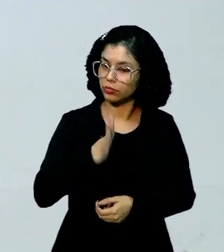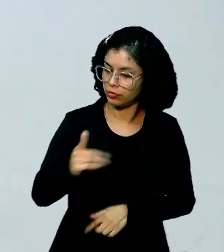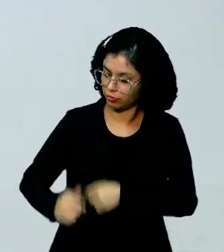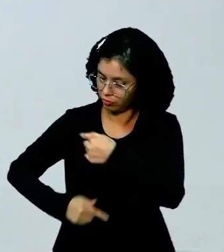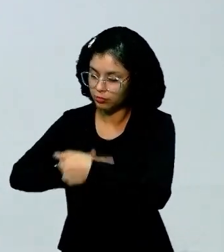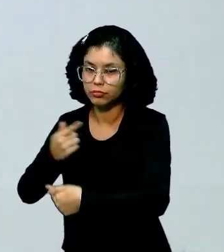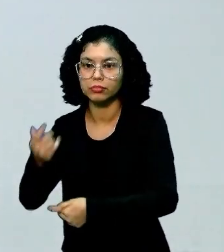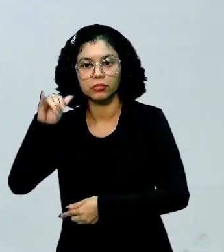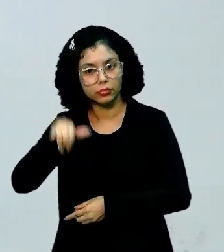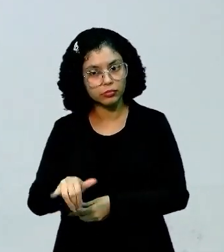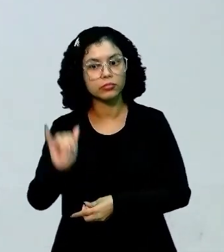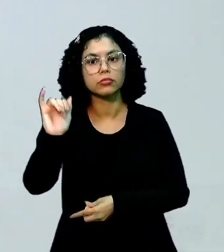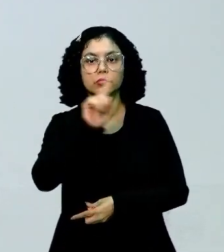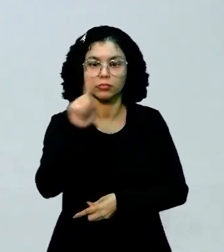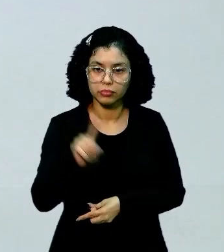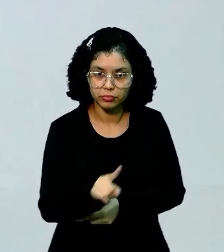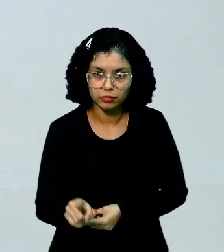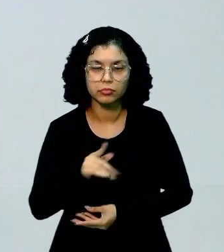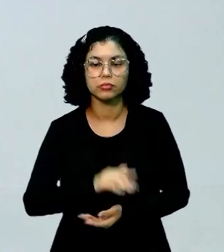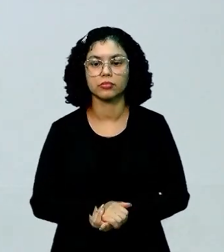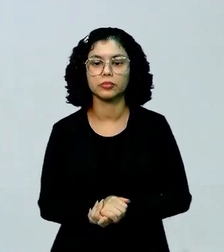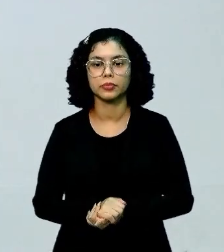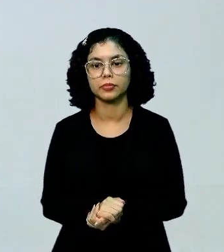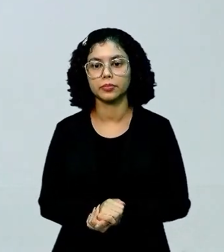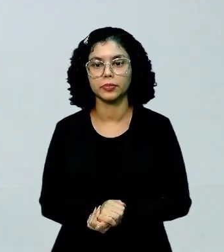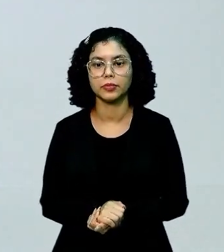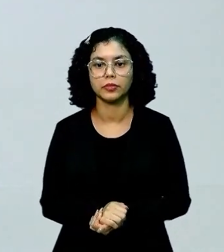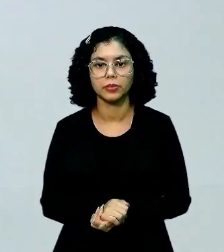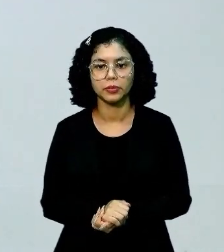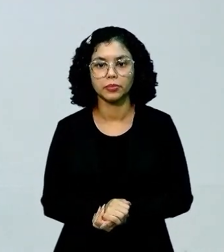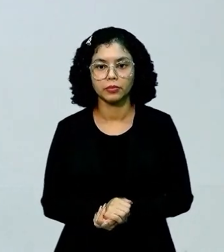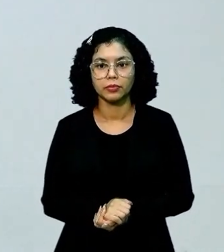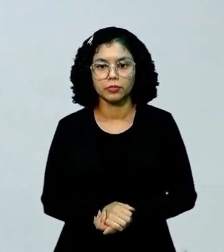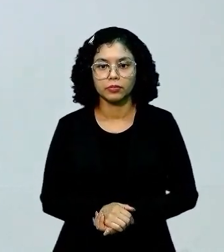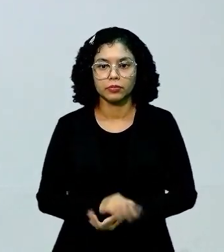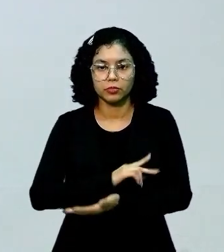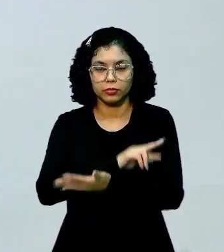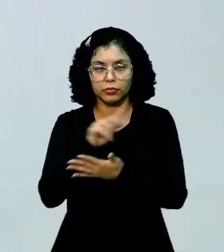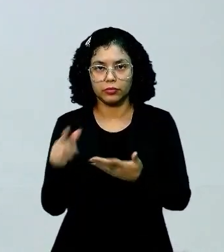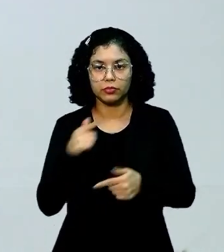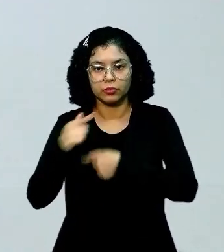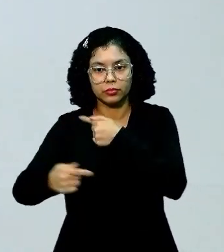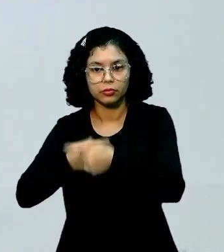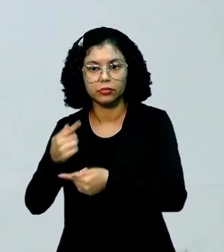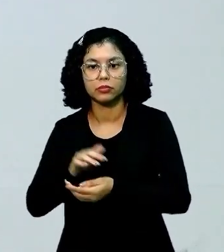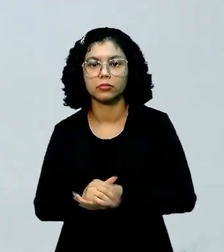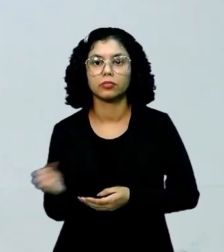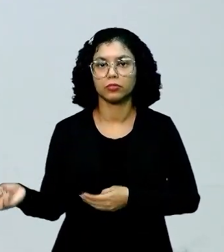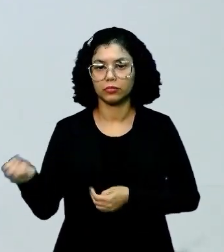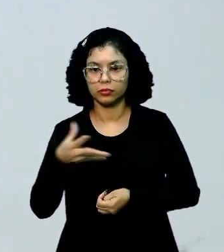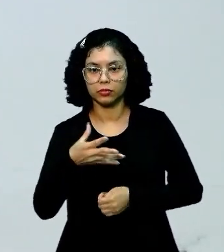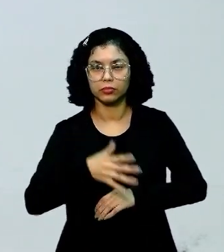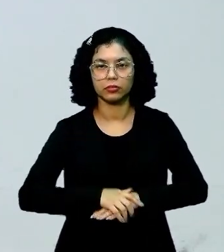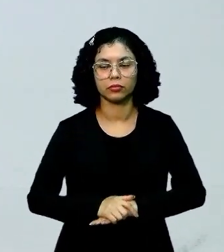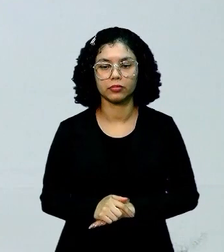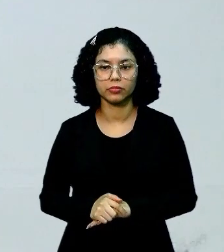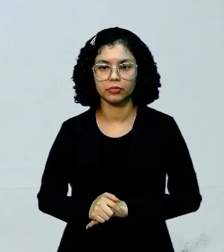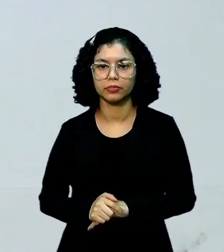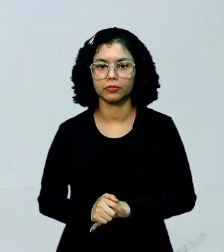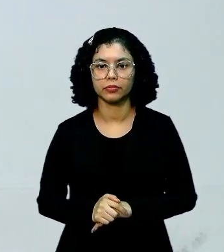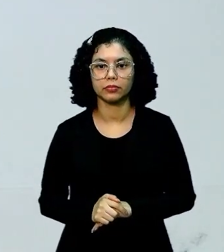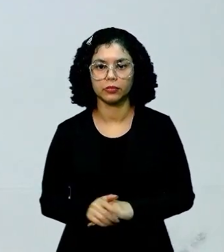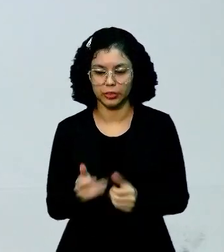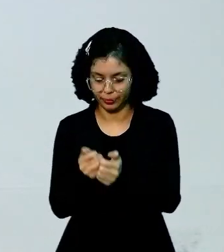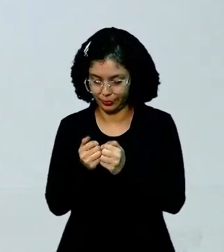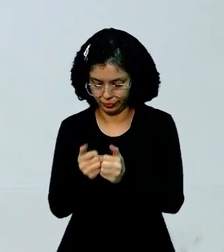geração Y, geração Z, né? Nós chamamos de vários tipos de geração aí, essa nova geração que a galera não